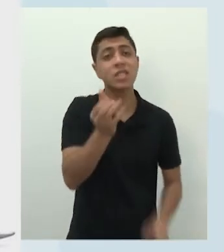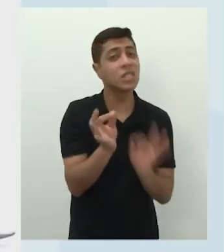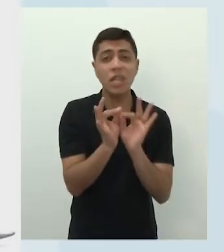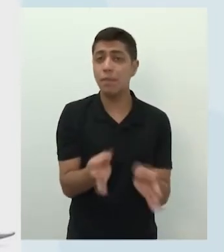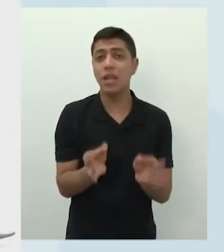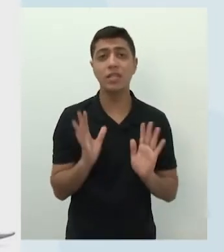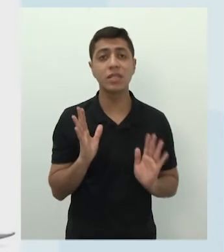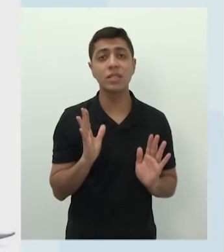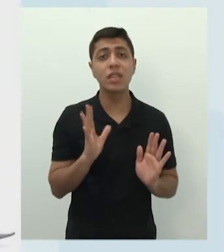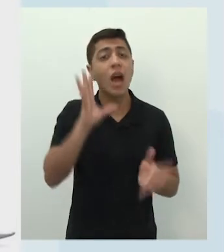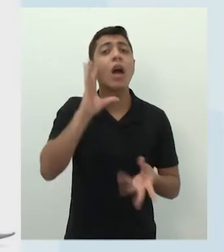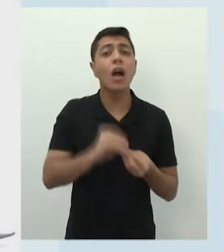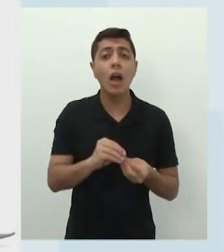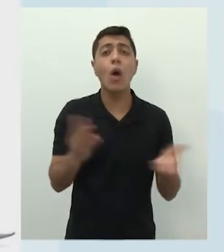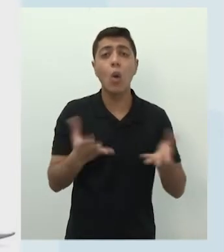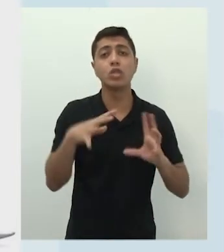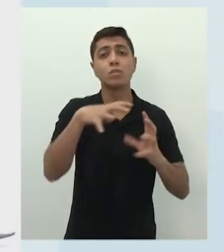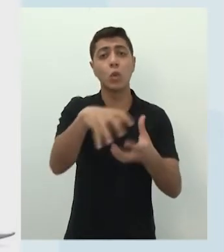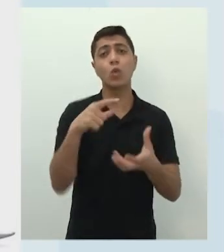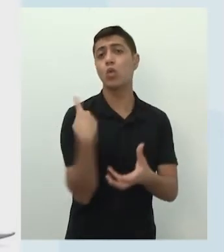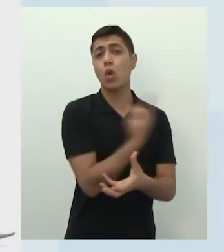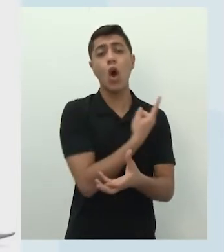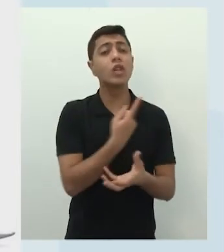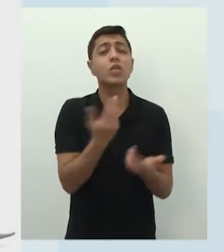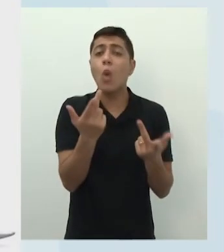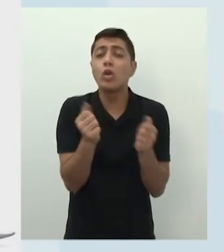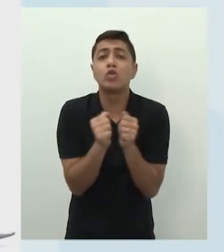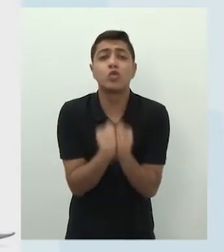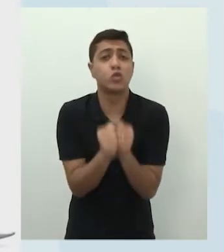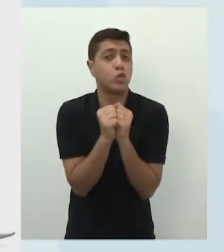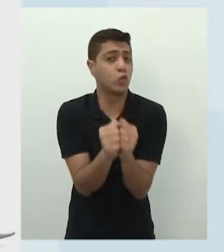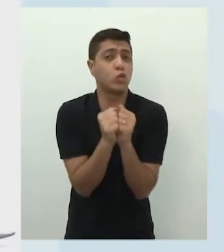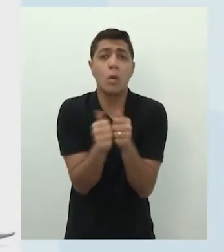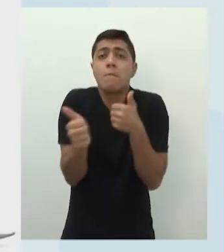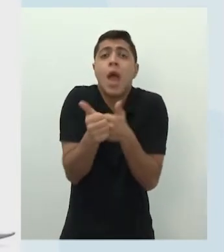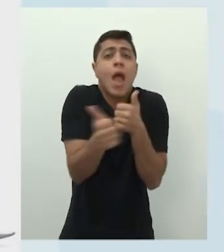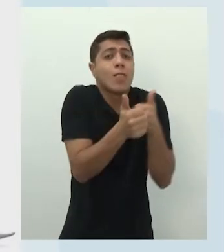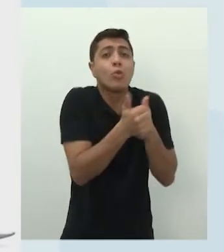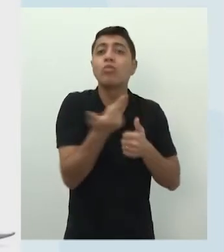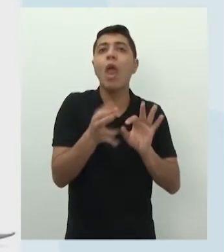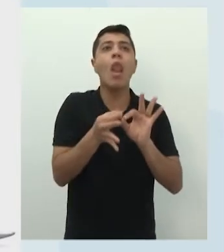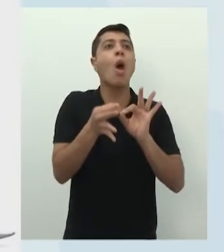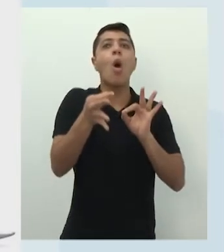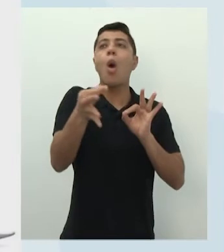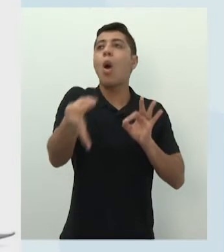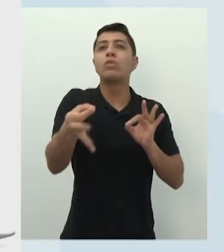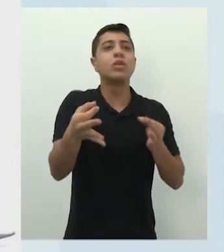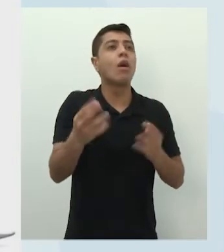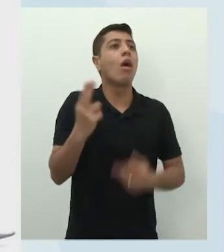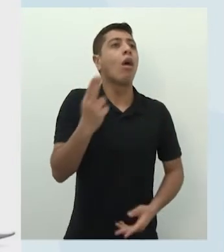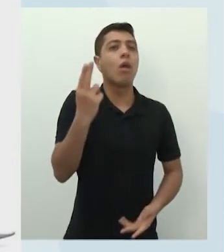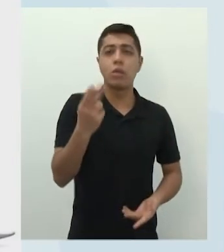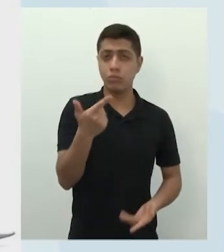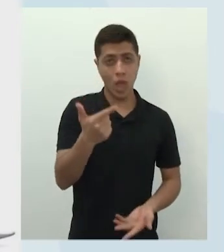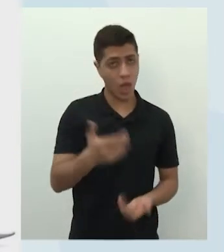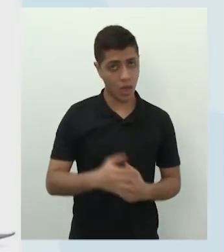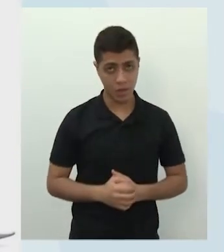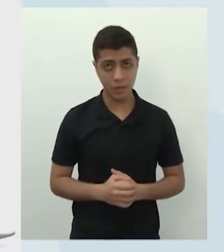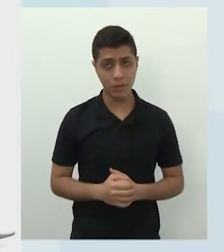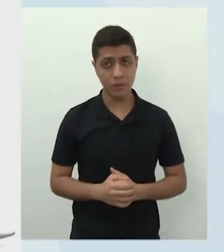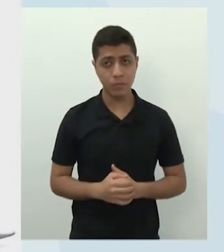que também trabalhar com os nossos adolescentes. E o modelo de relação hoje, isso aqui parece